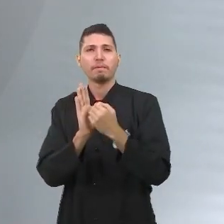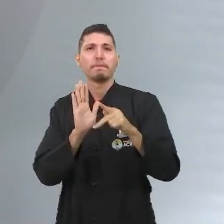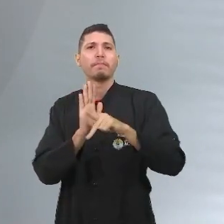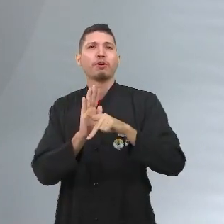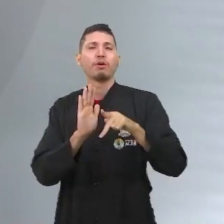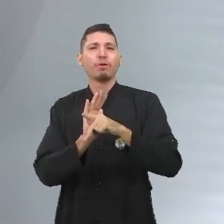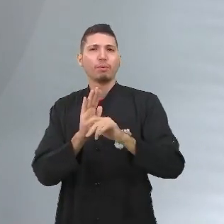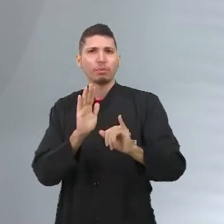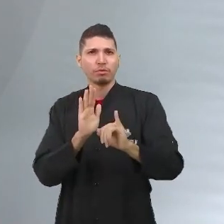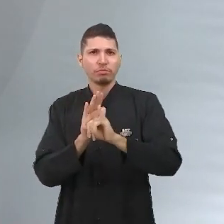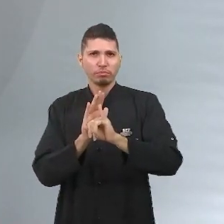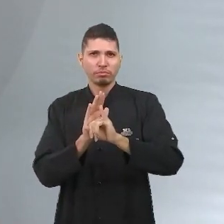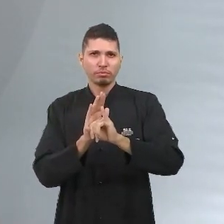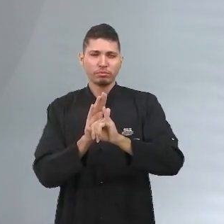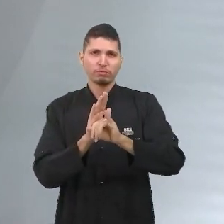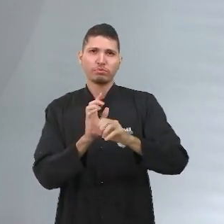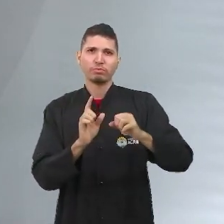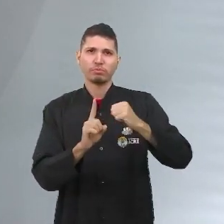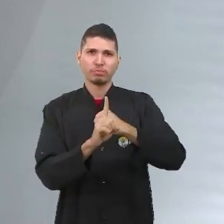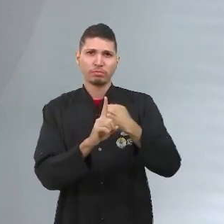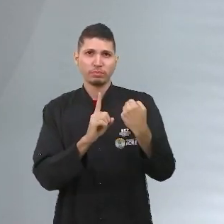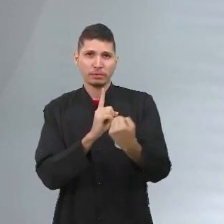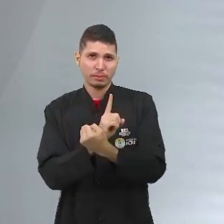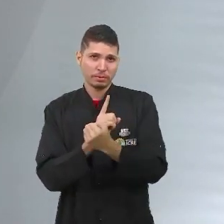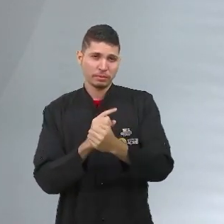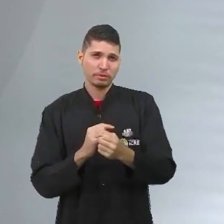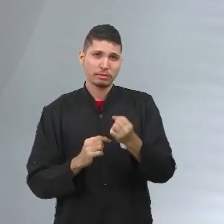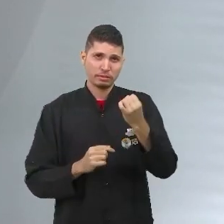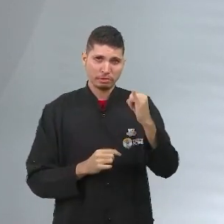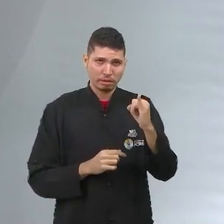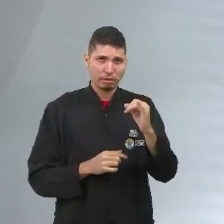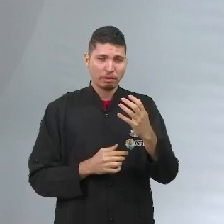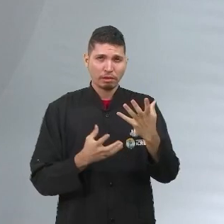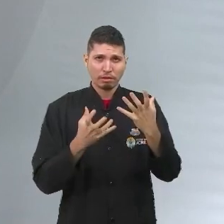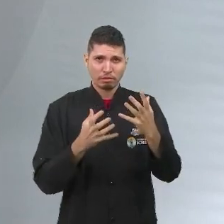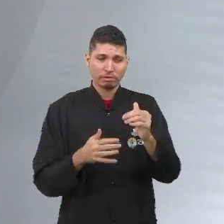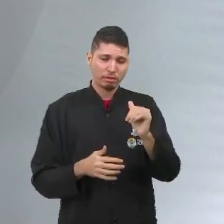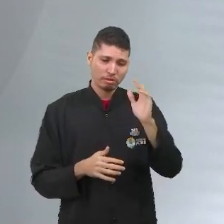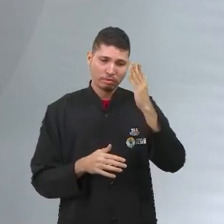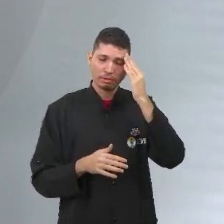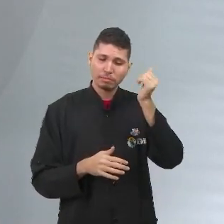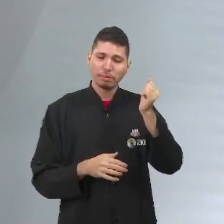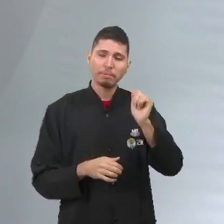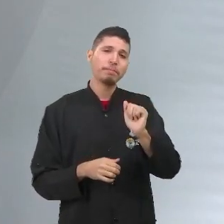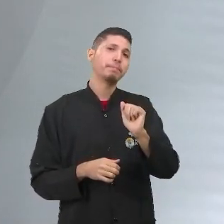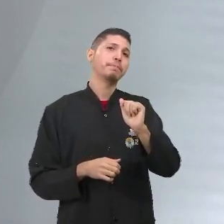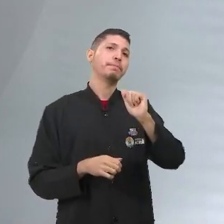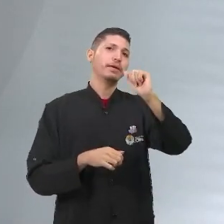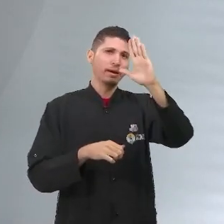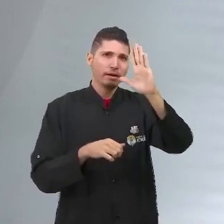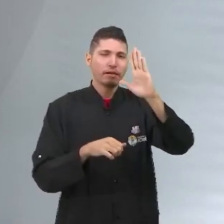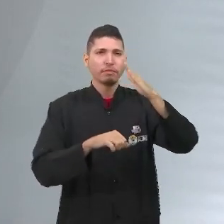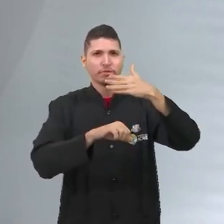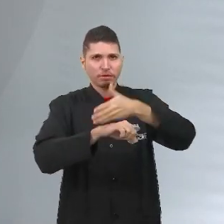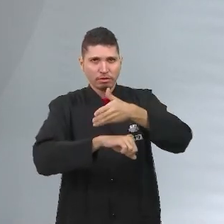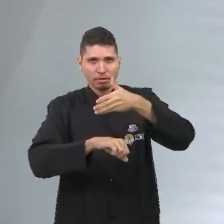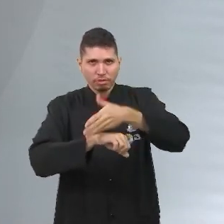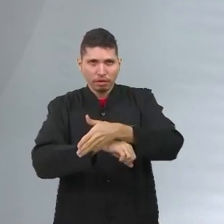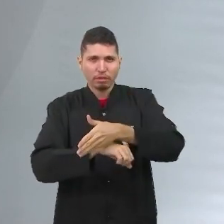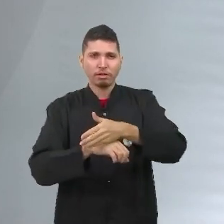cunho social. E aí, se você quiser assistir mais aulas como essa, nós temos aqui, né, acesse a nossa plataforma